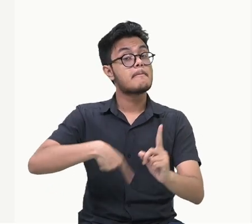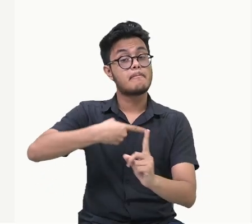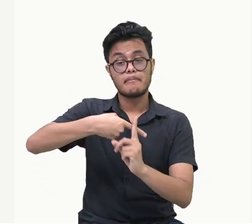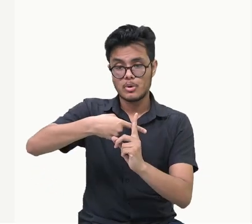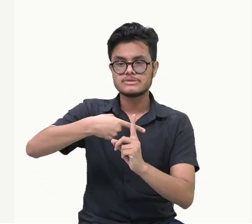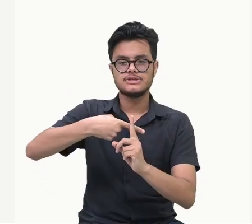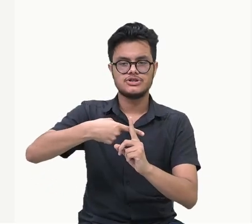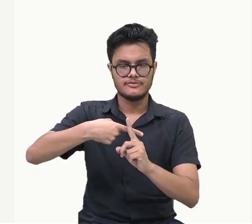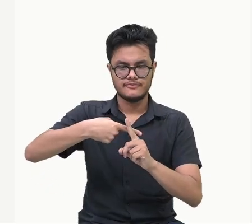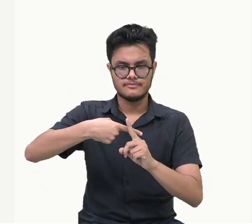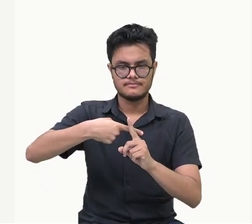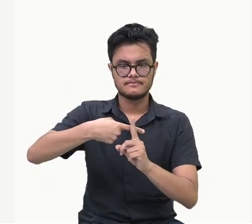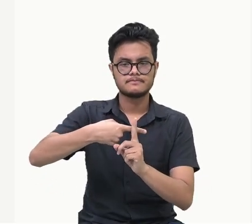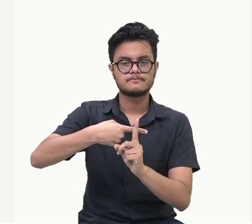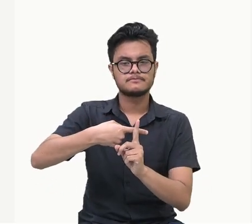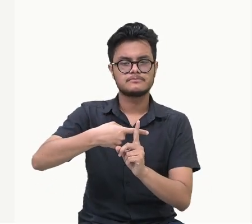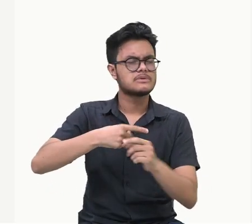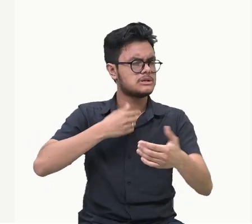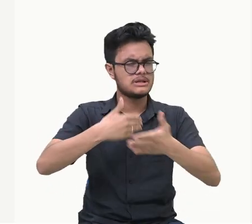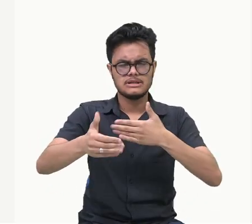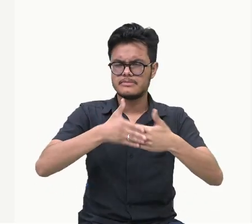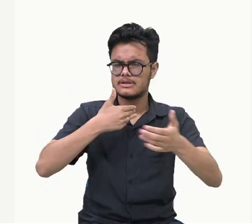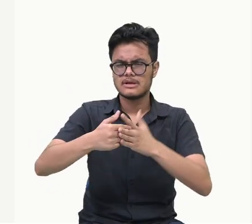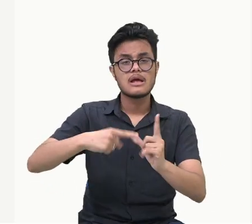um número real qualquer,